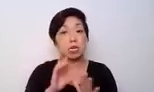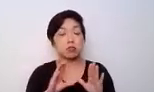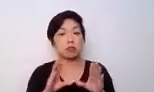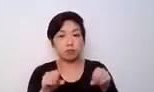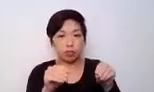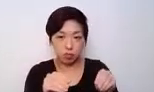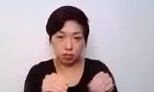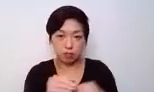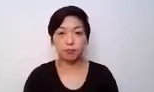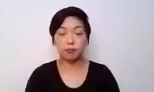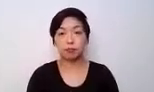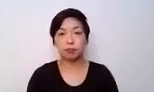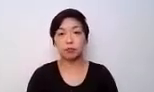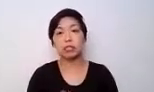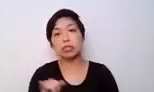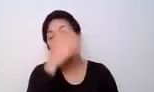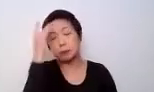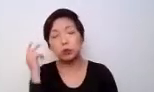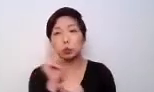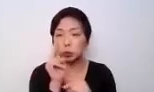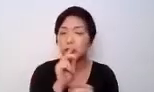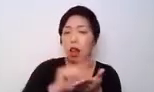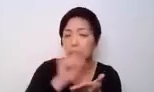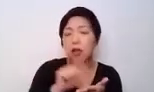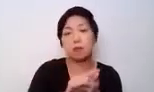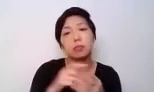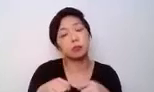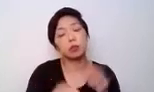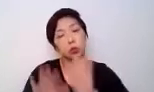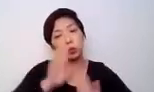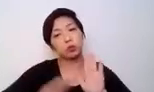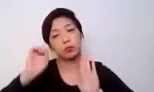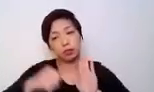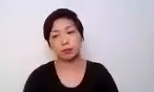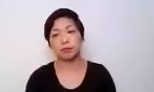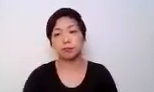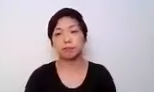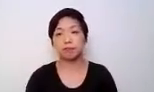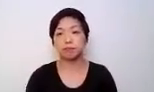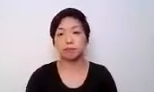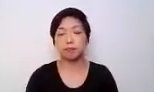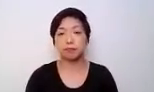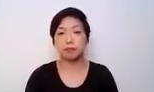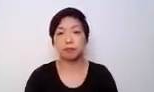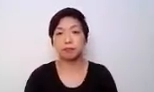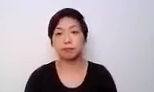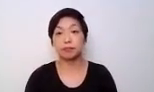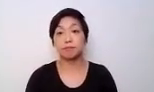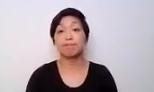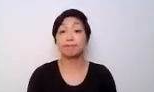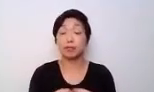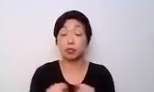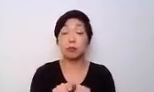cuidador para fazer essa limpeza é algo muito cuidadoso mesmo de se fazer e em relação a sua